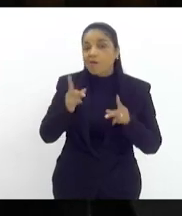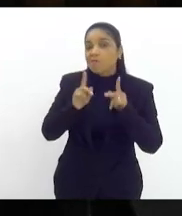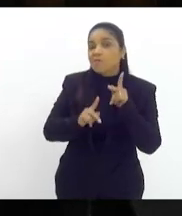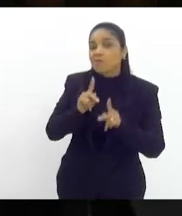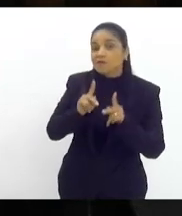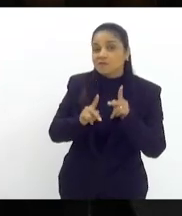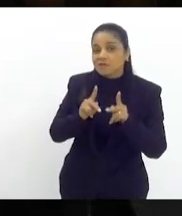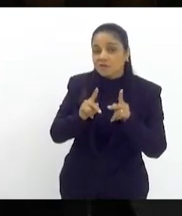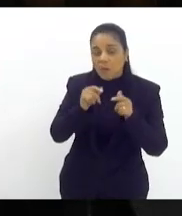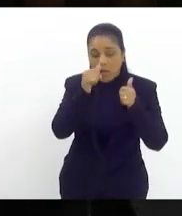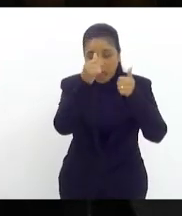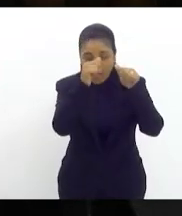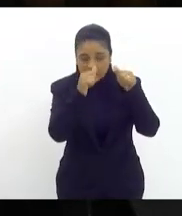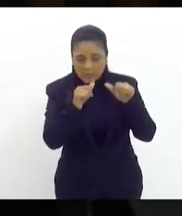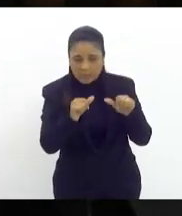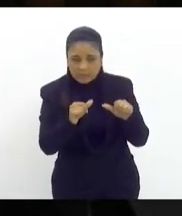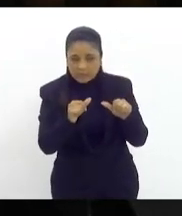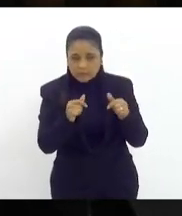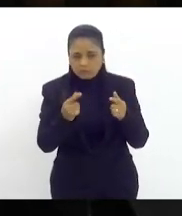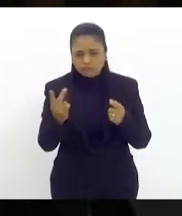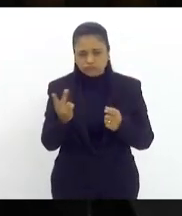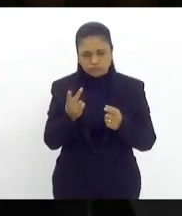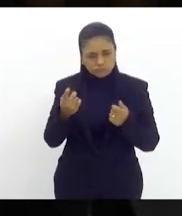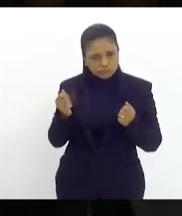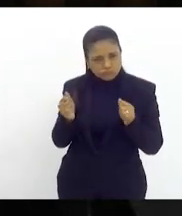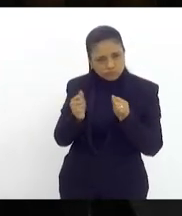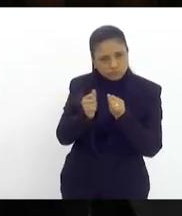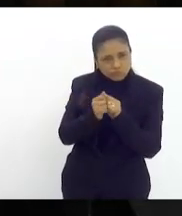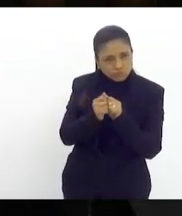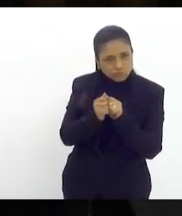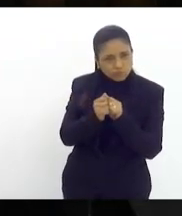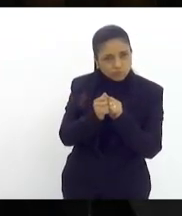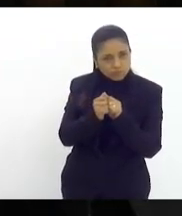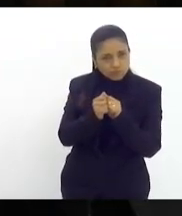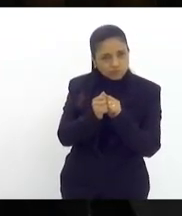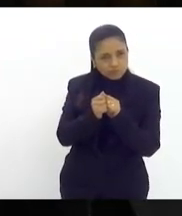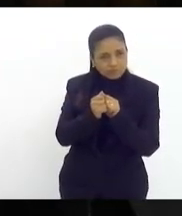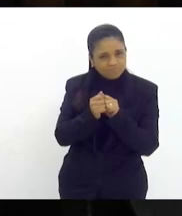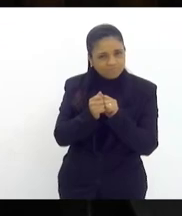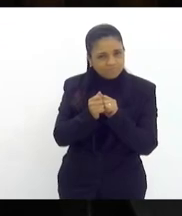uma análise estão os dois juntos estão os dois juntos